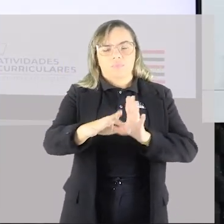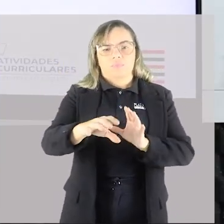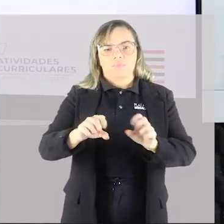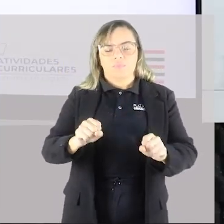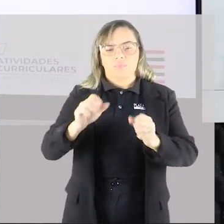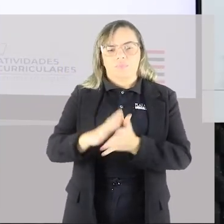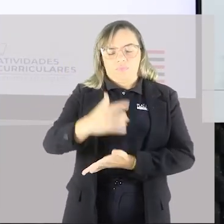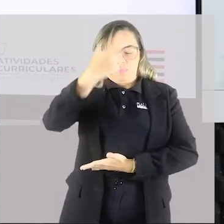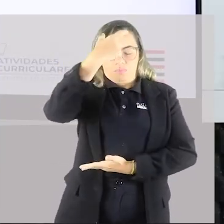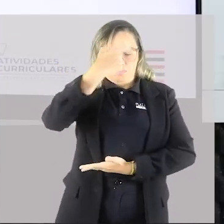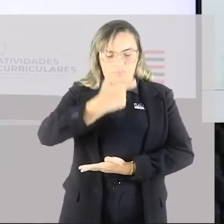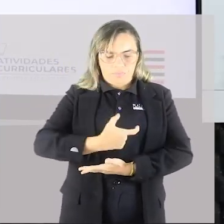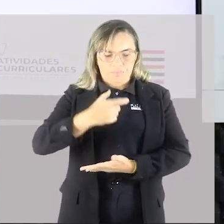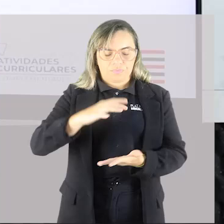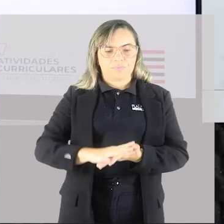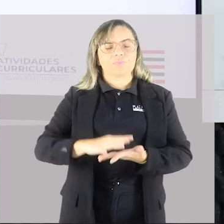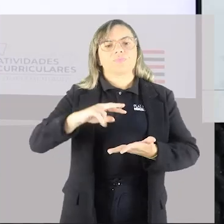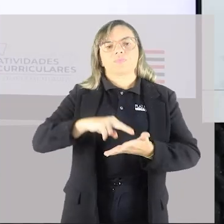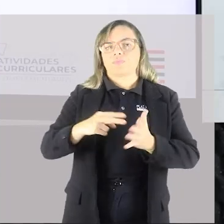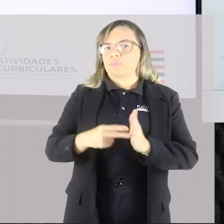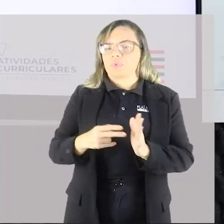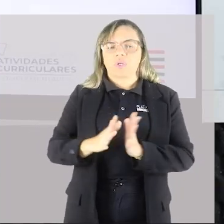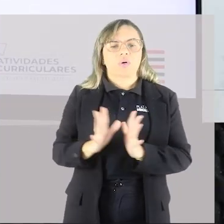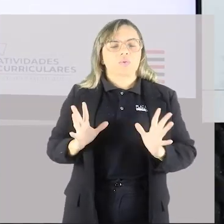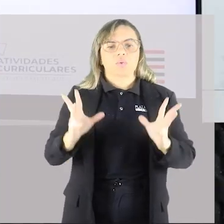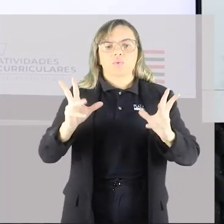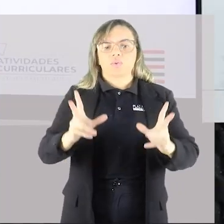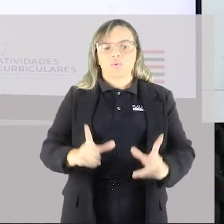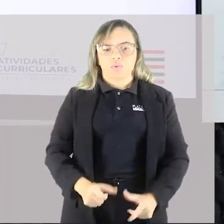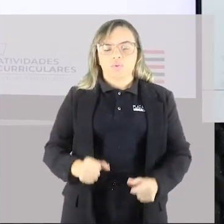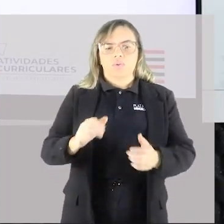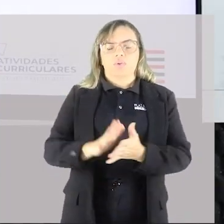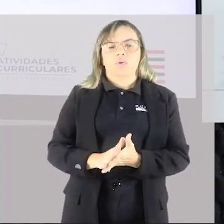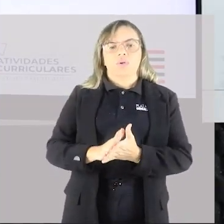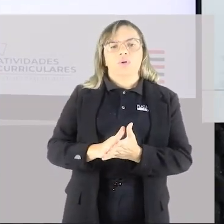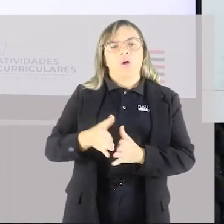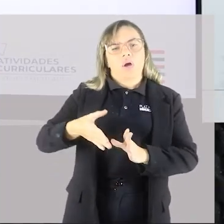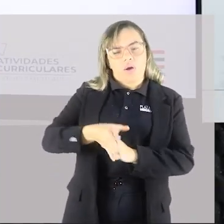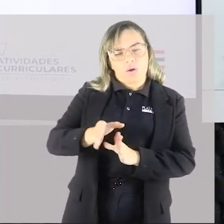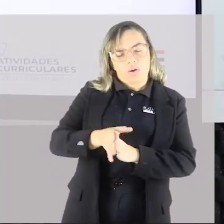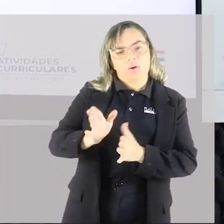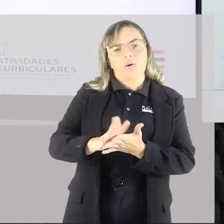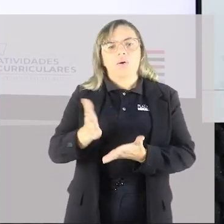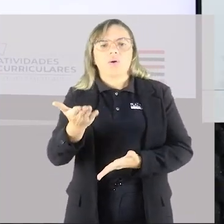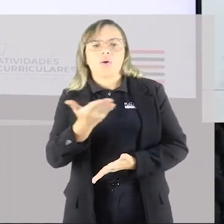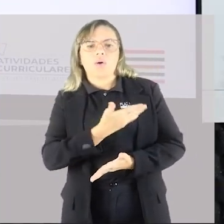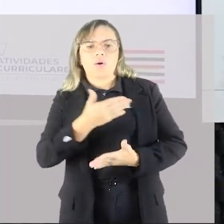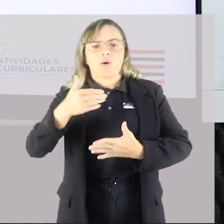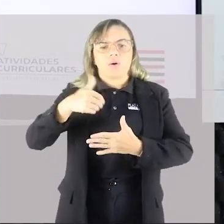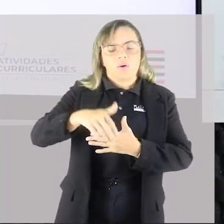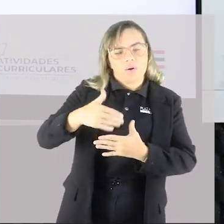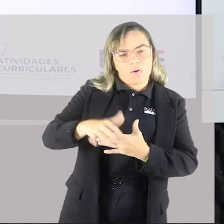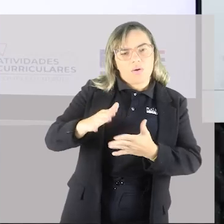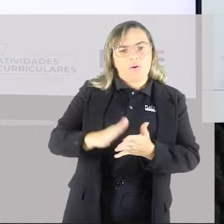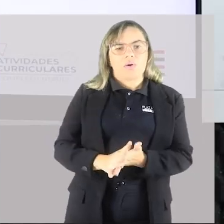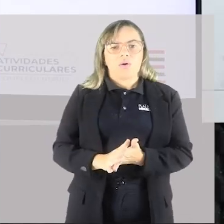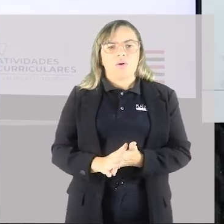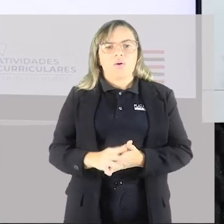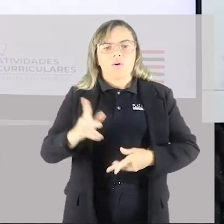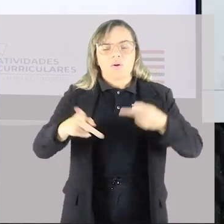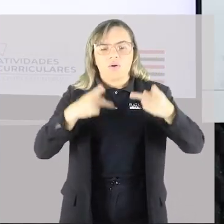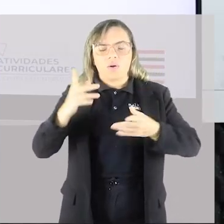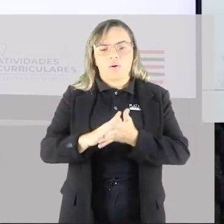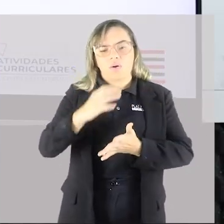enquanto indivíduo no sentido geral. Então, recomende aos seus colegas, fale bem do projeto, baixe os